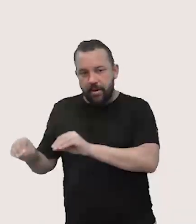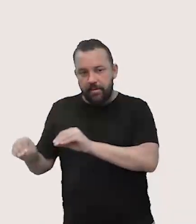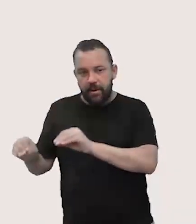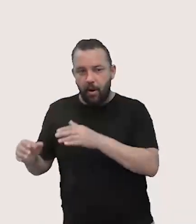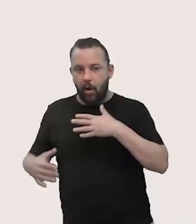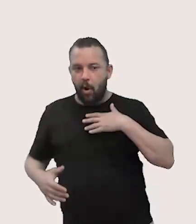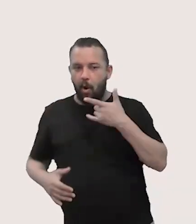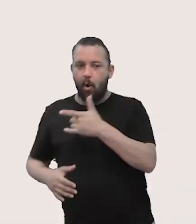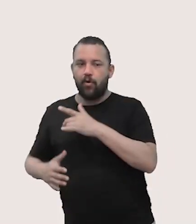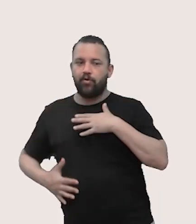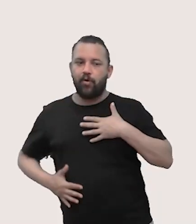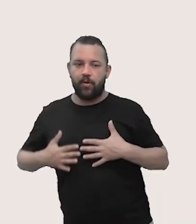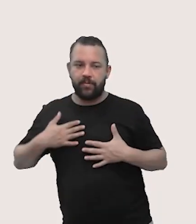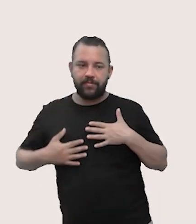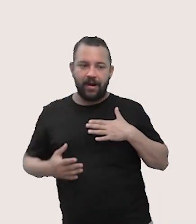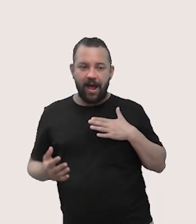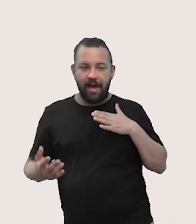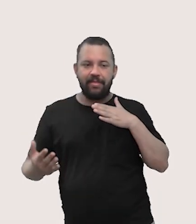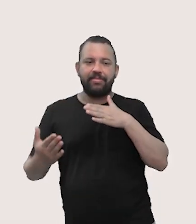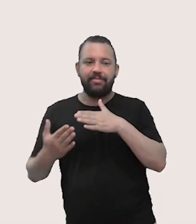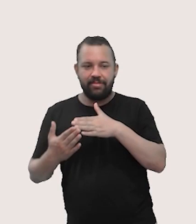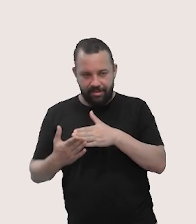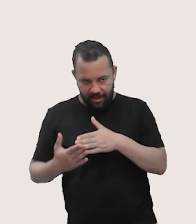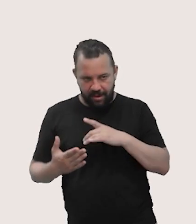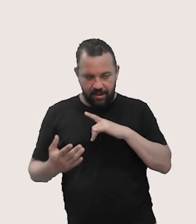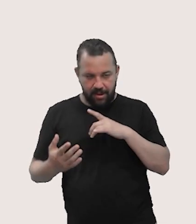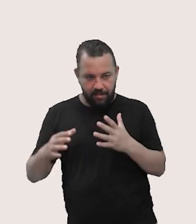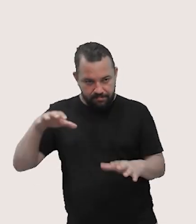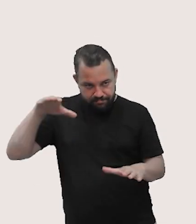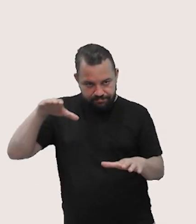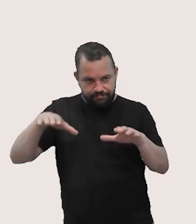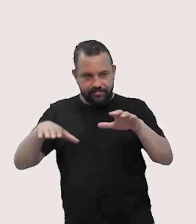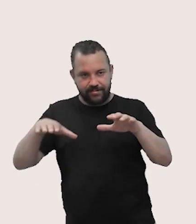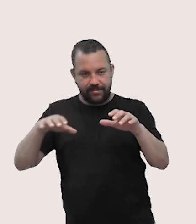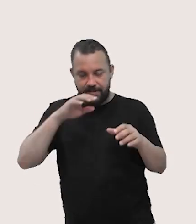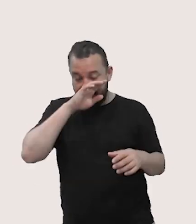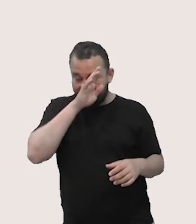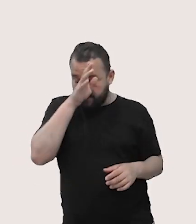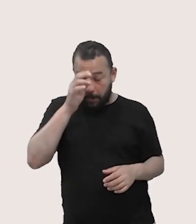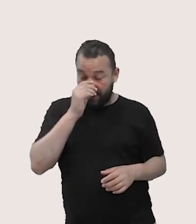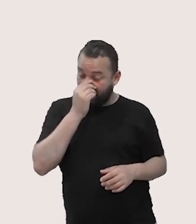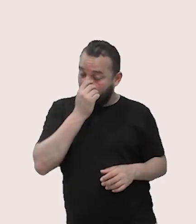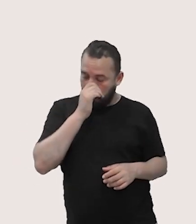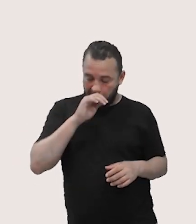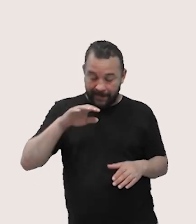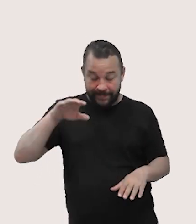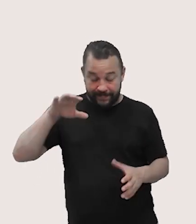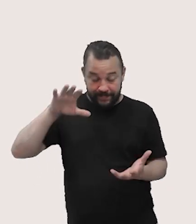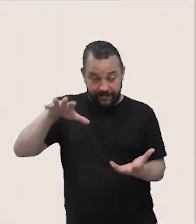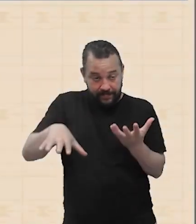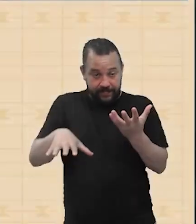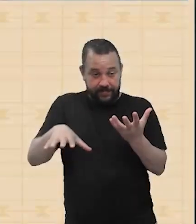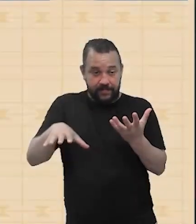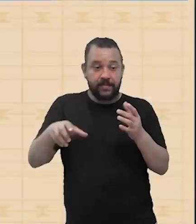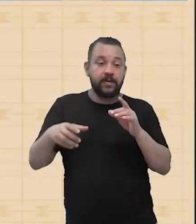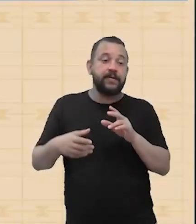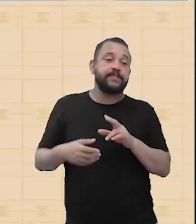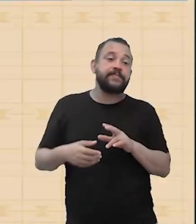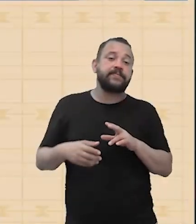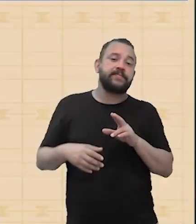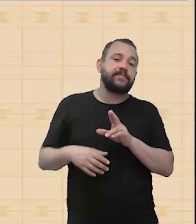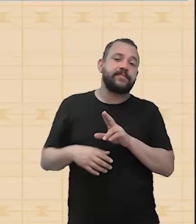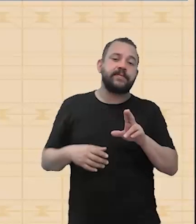até que se haja o equilíbrio térmico. E o que vem a ser esse equilíbrio térmico a chamada lei zero